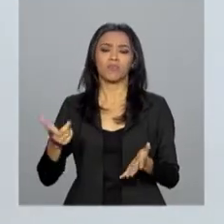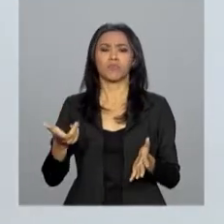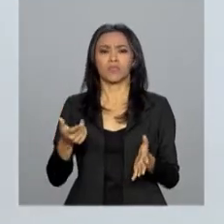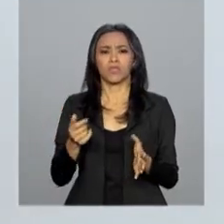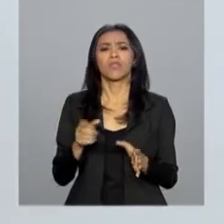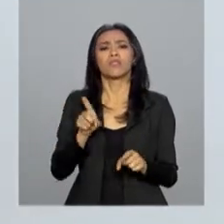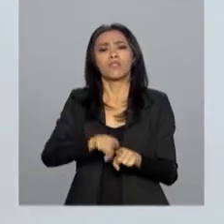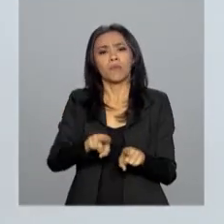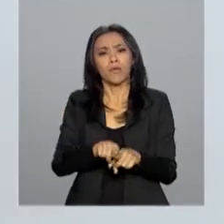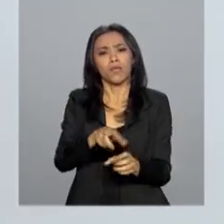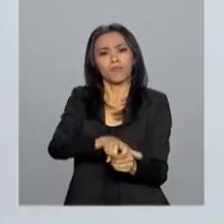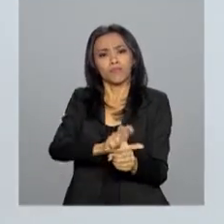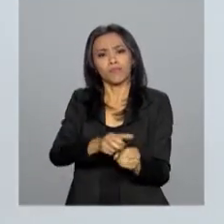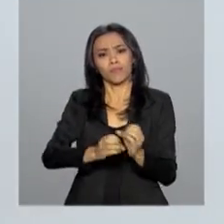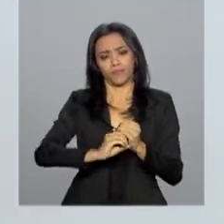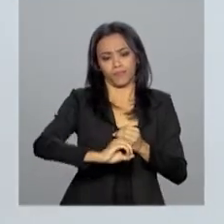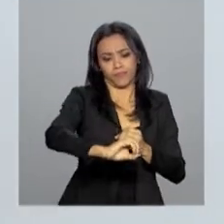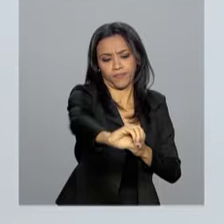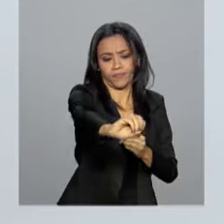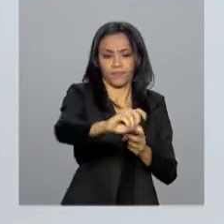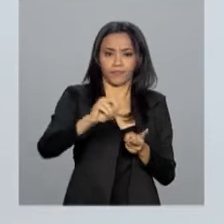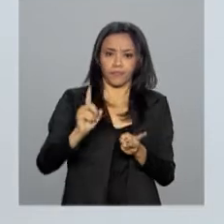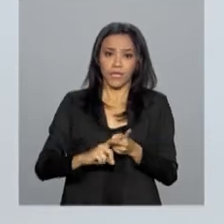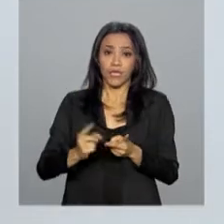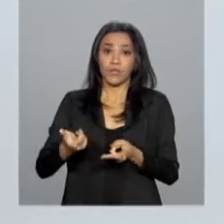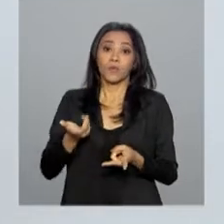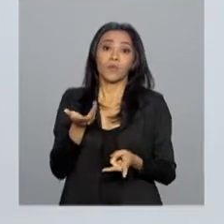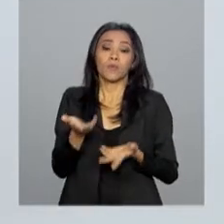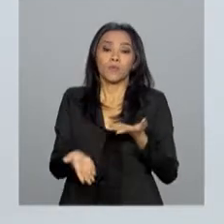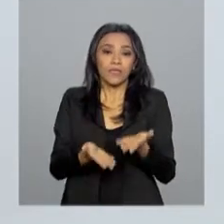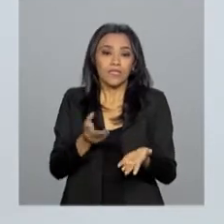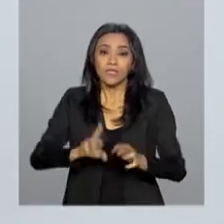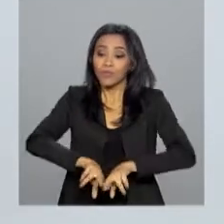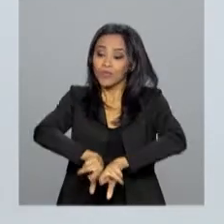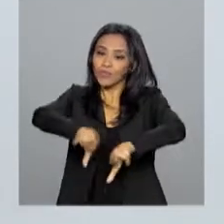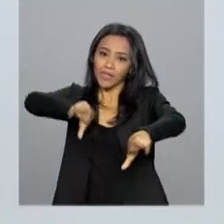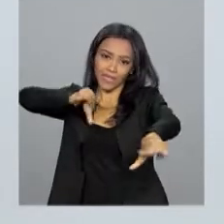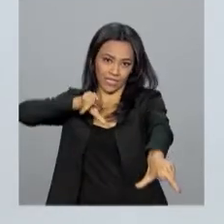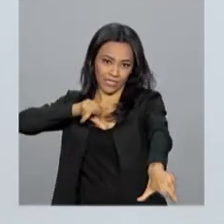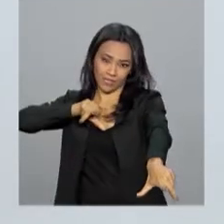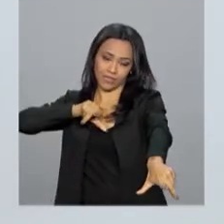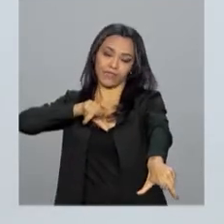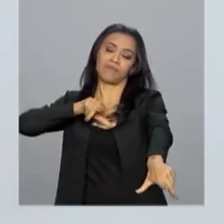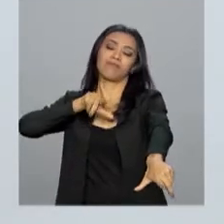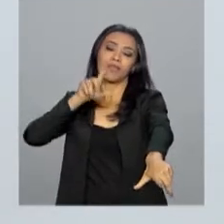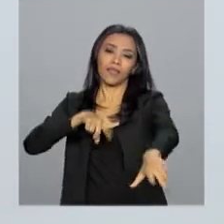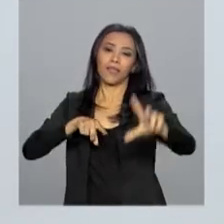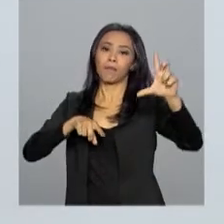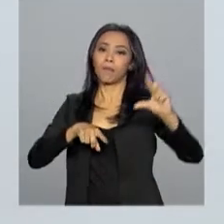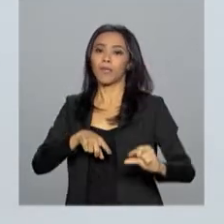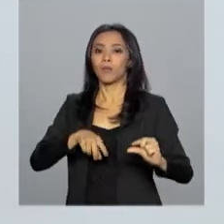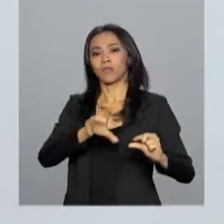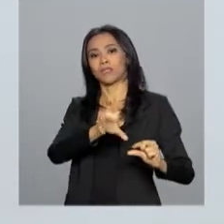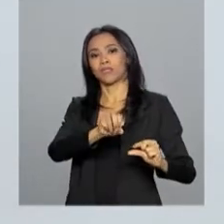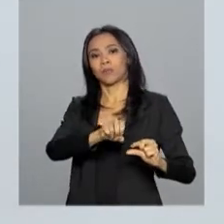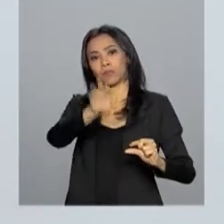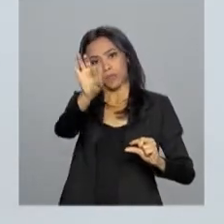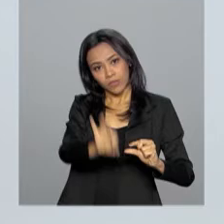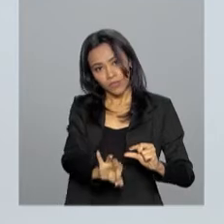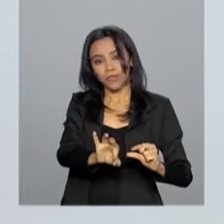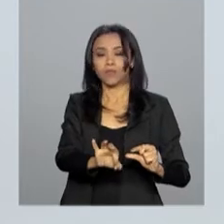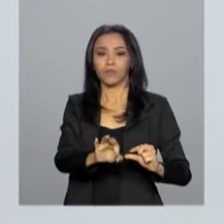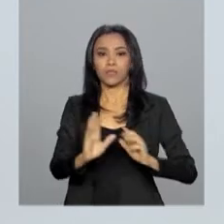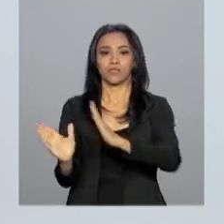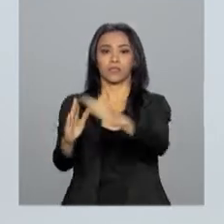que cada qual entre coleta eo próprio tratamento têm realidades distintas que é menor de 50% entre os